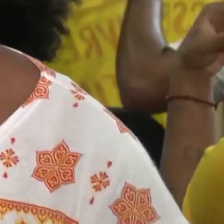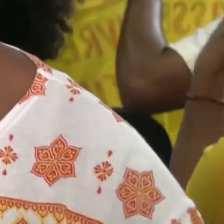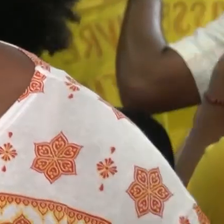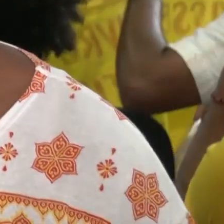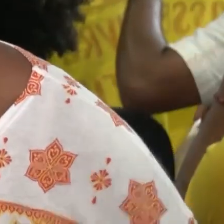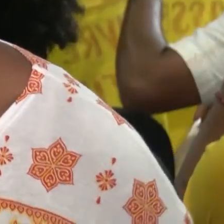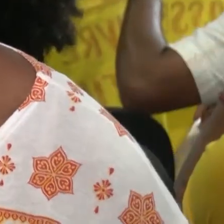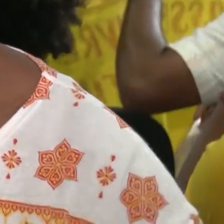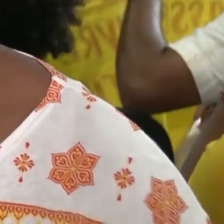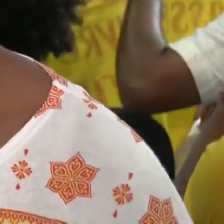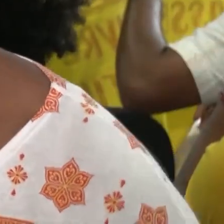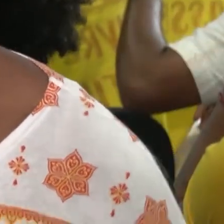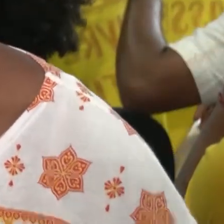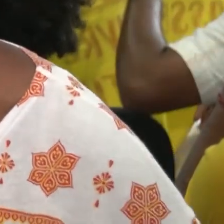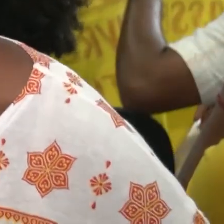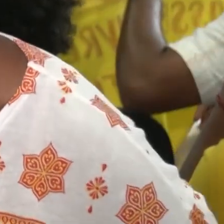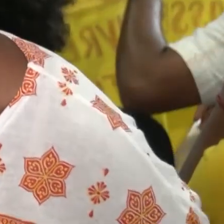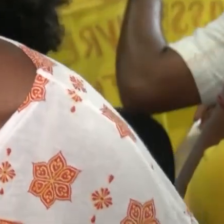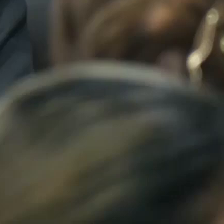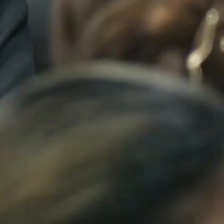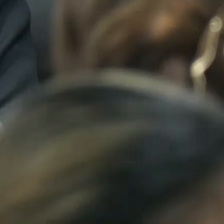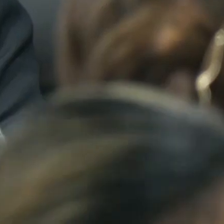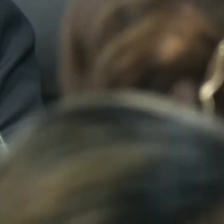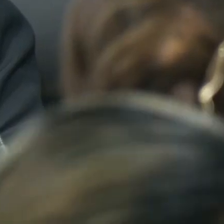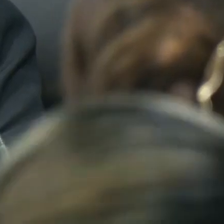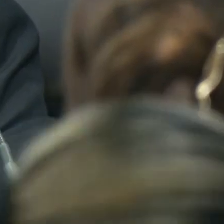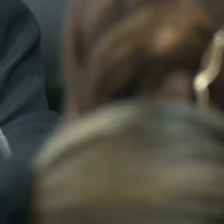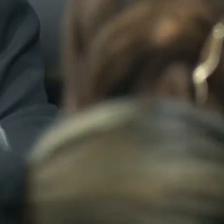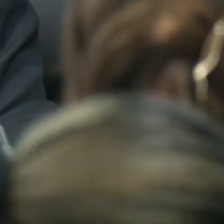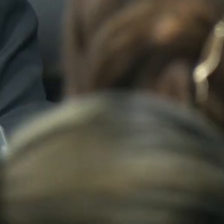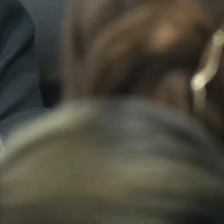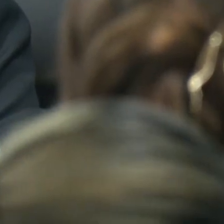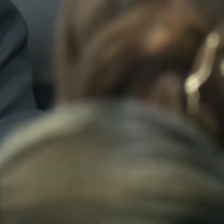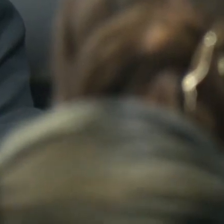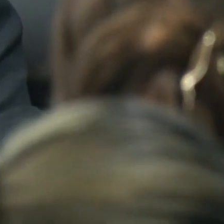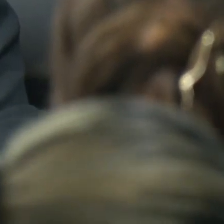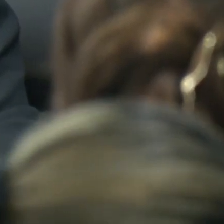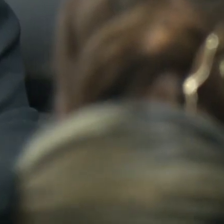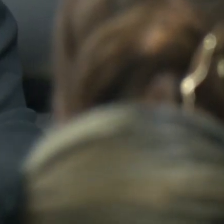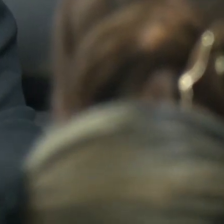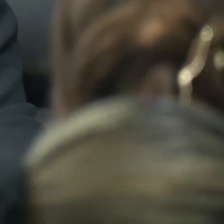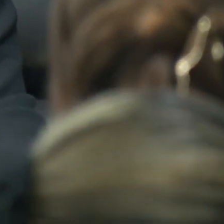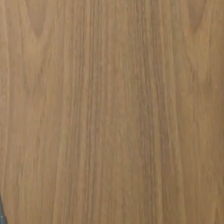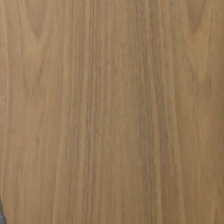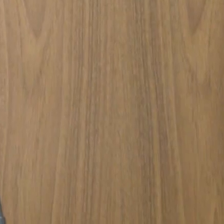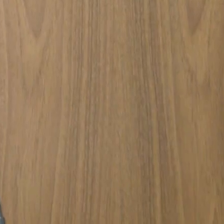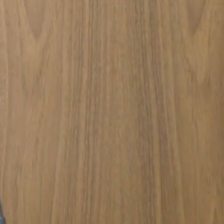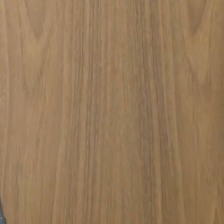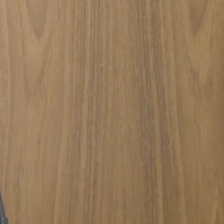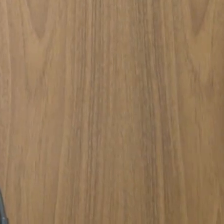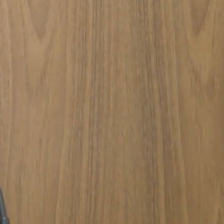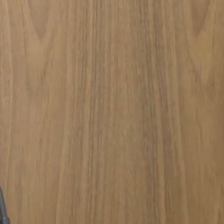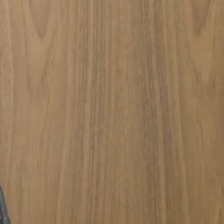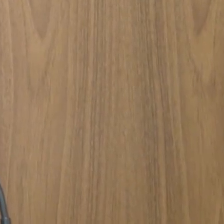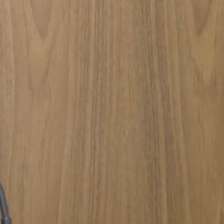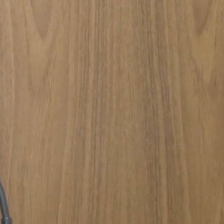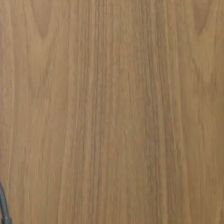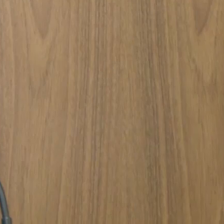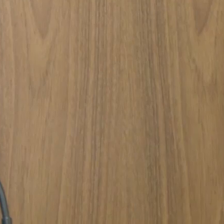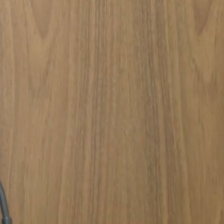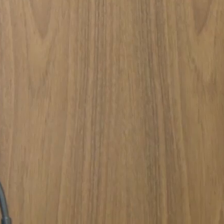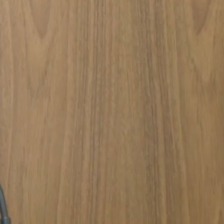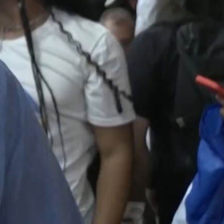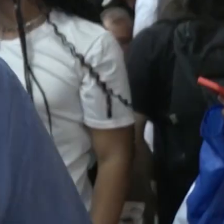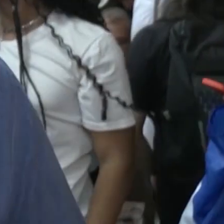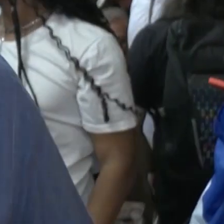ao nosso redor, que a gente sabe que precisa. A audiência foi proposta pelo vereador Samarx, responsável por apresentar a medida